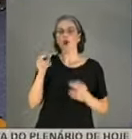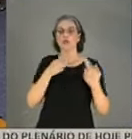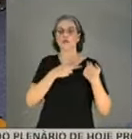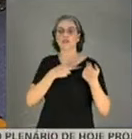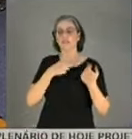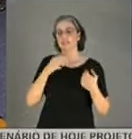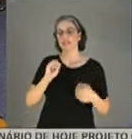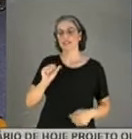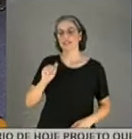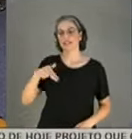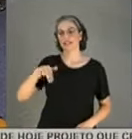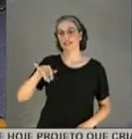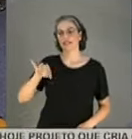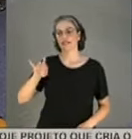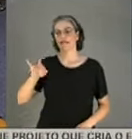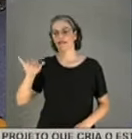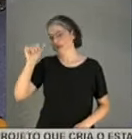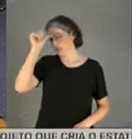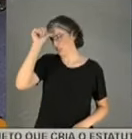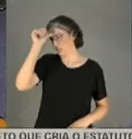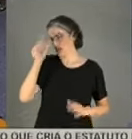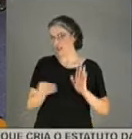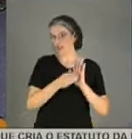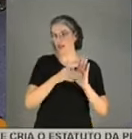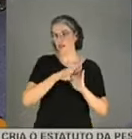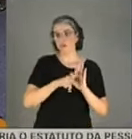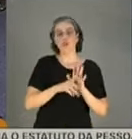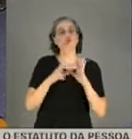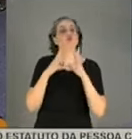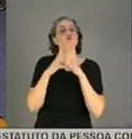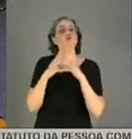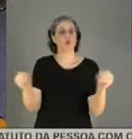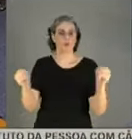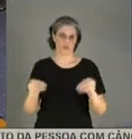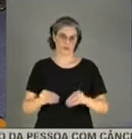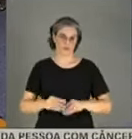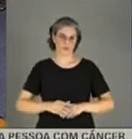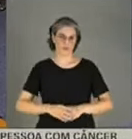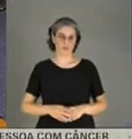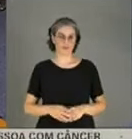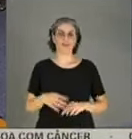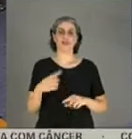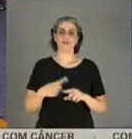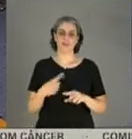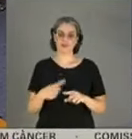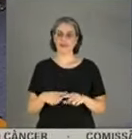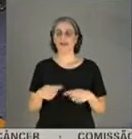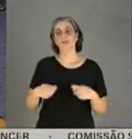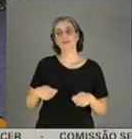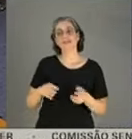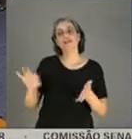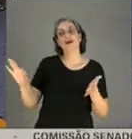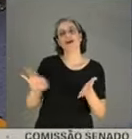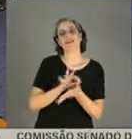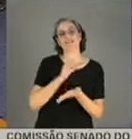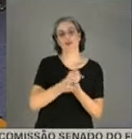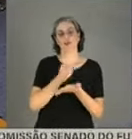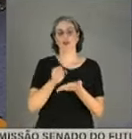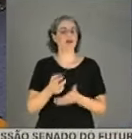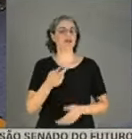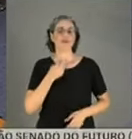indiana na medida provisória, elas desapareceram do processo, porque eles precisavam assinar o contrato e não